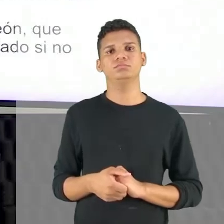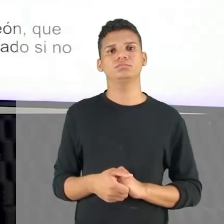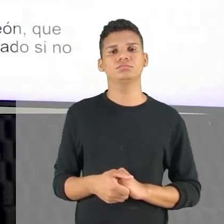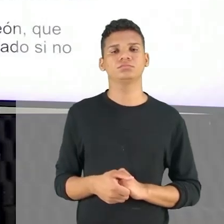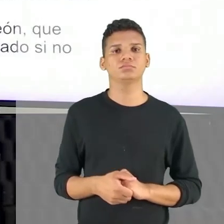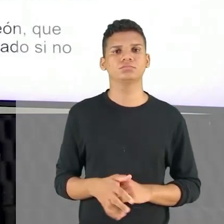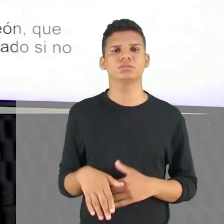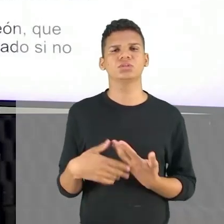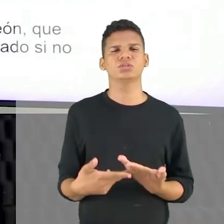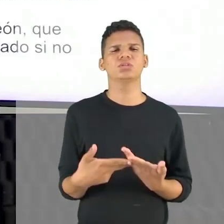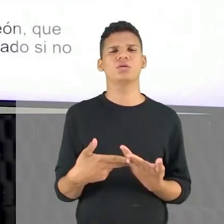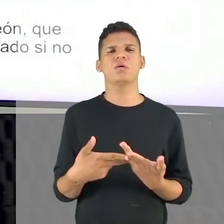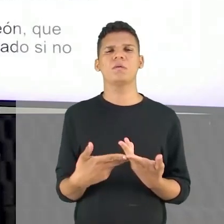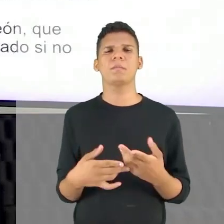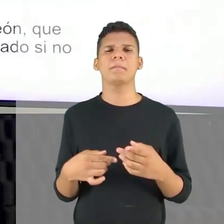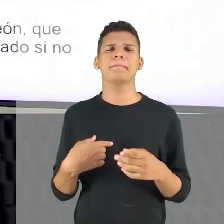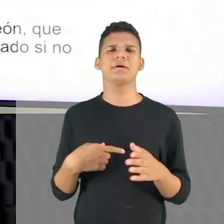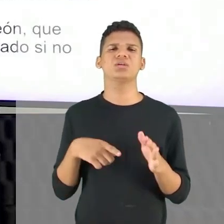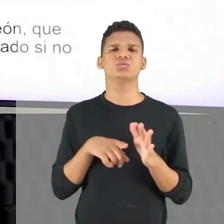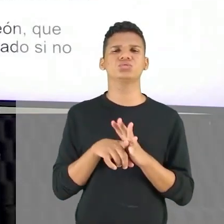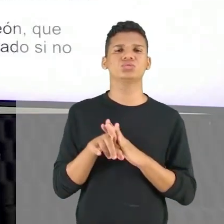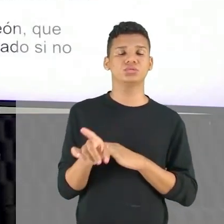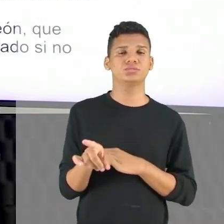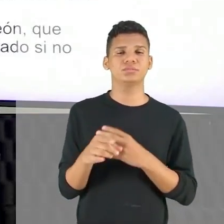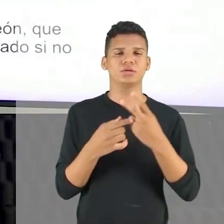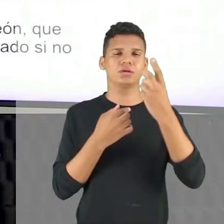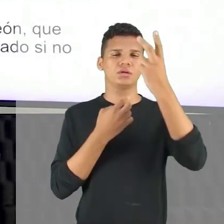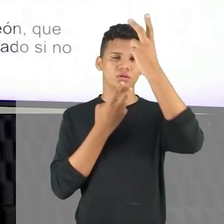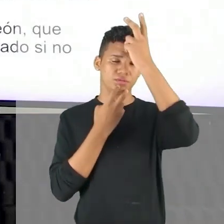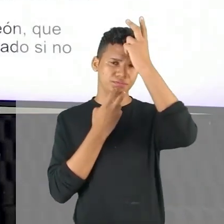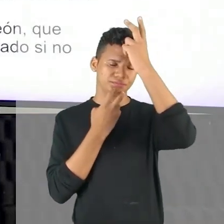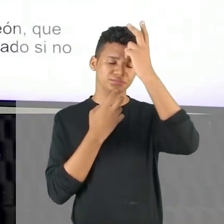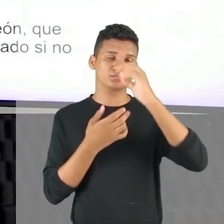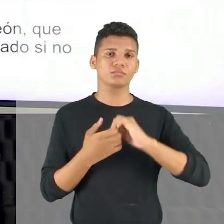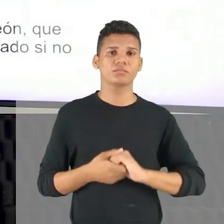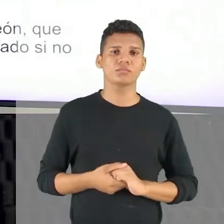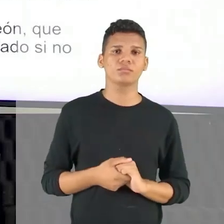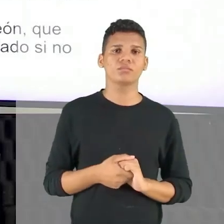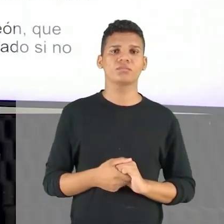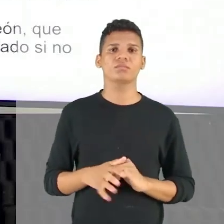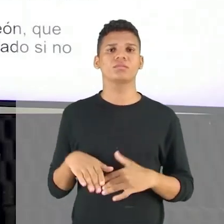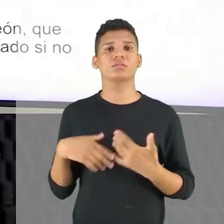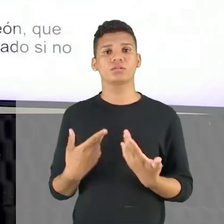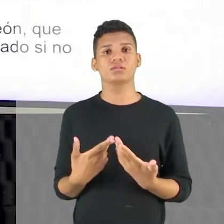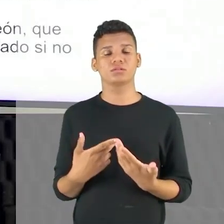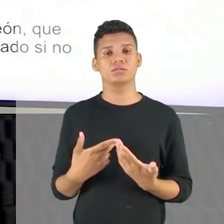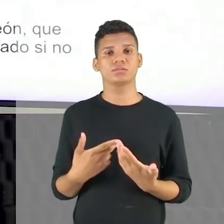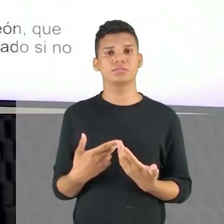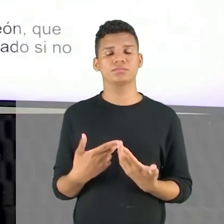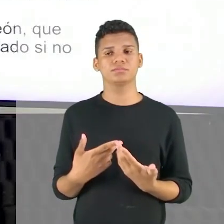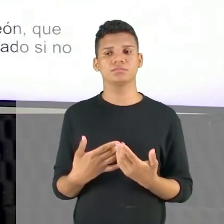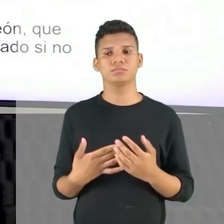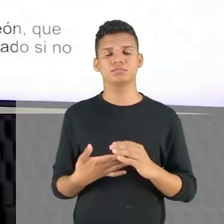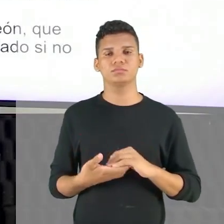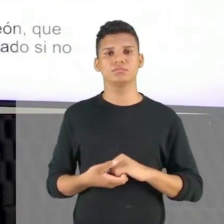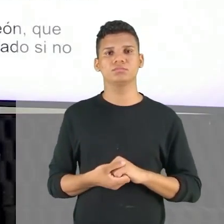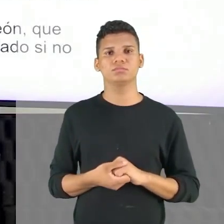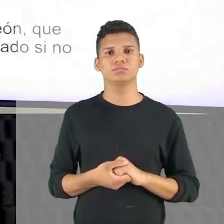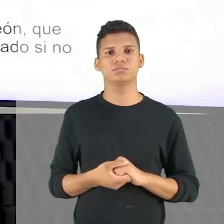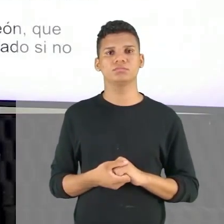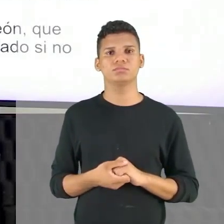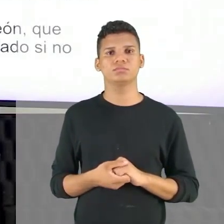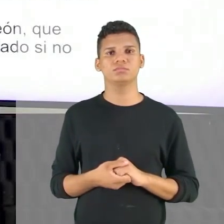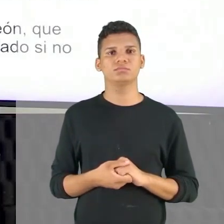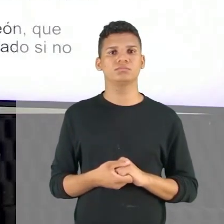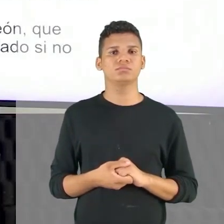y le preguntó si no le había parecido excelente su actuación al haber luchado con tanta bravura para expulsar a